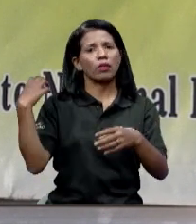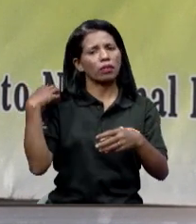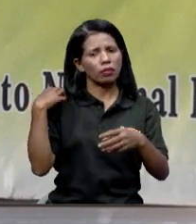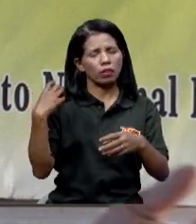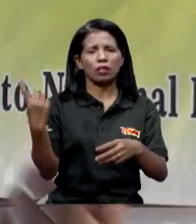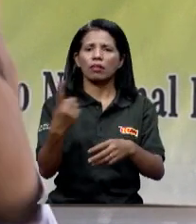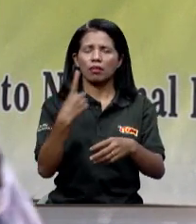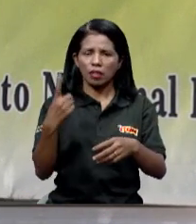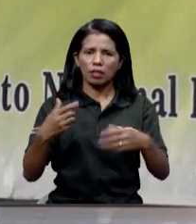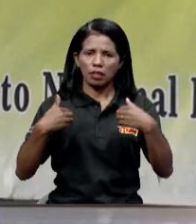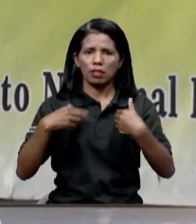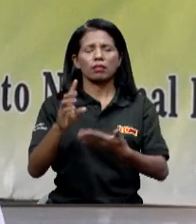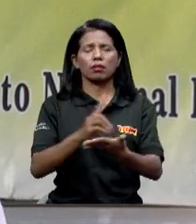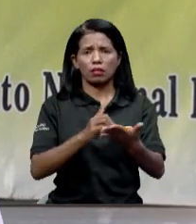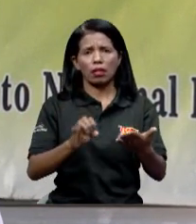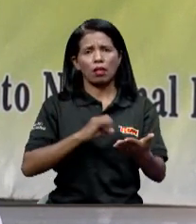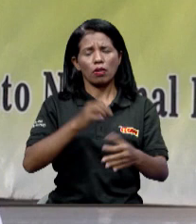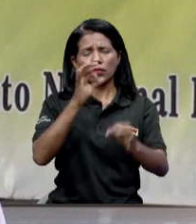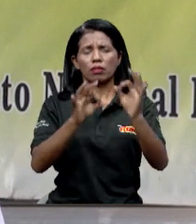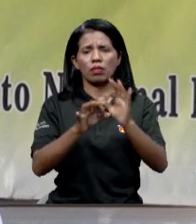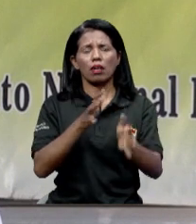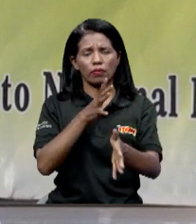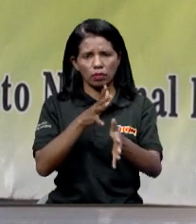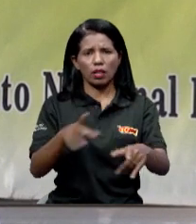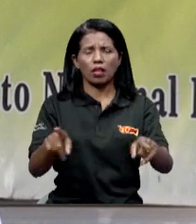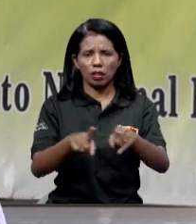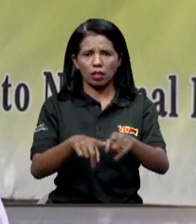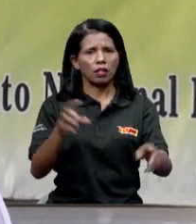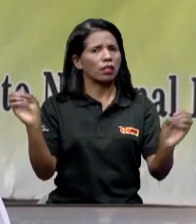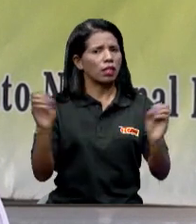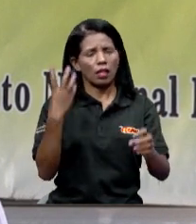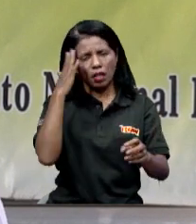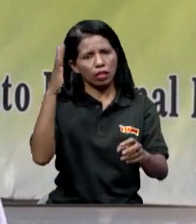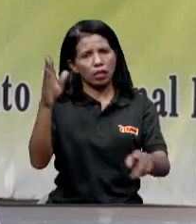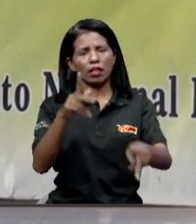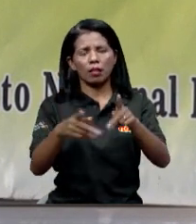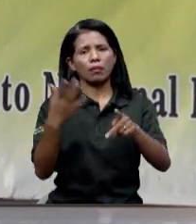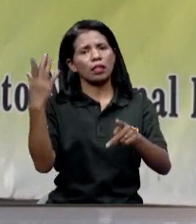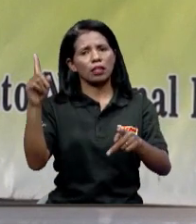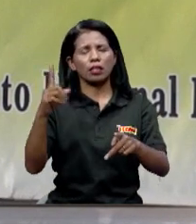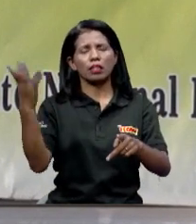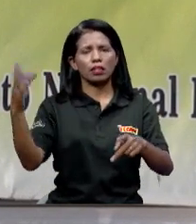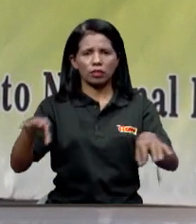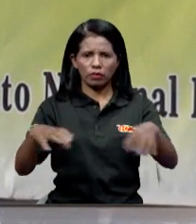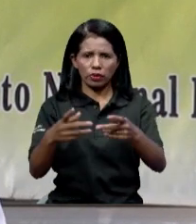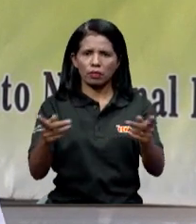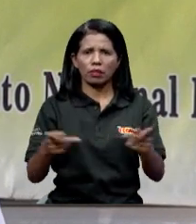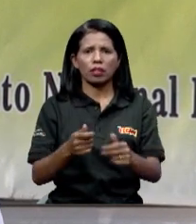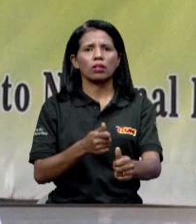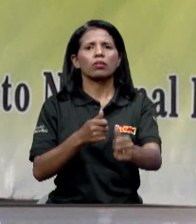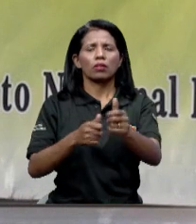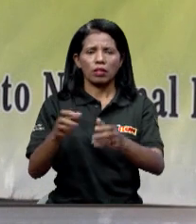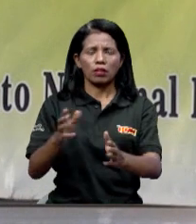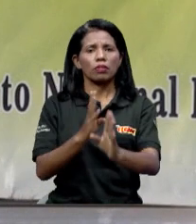acontece essa, né? Ao fiar que tá avô, né? Mas a nessan cidadão bem bem, e ela conhece ema da serviço fato. Então, nem te certuir, não é da lang, e da